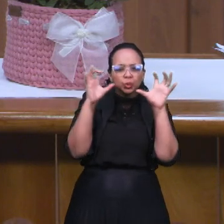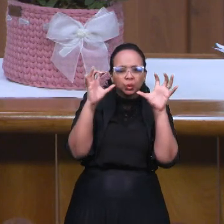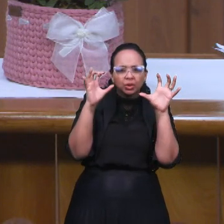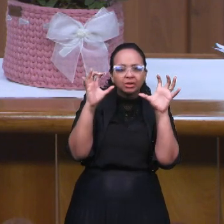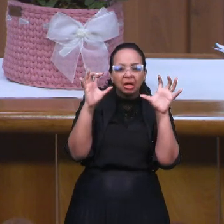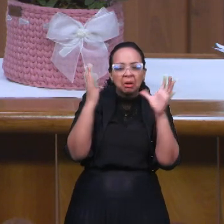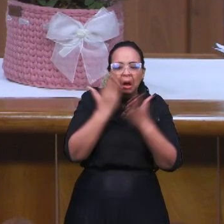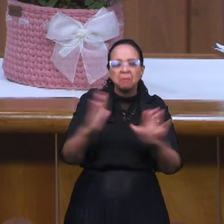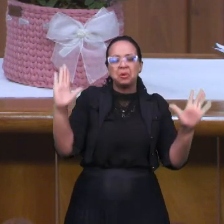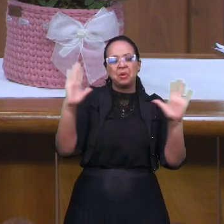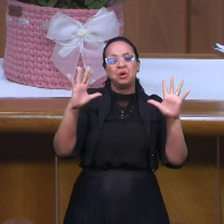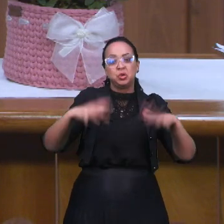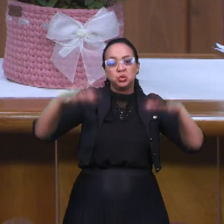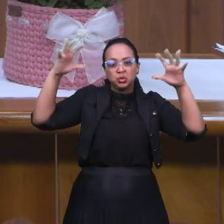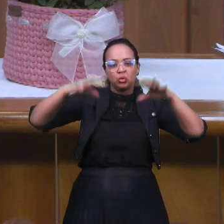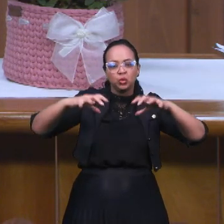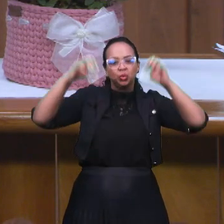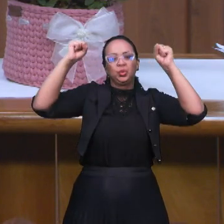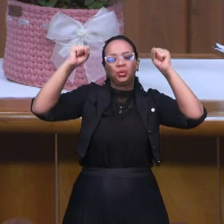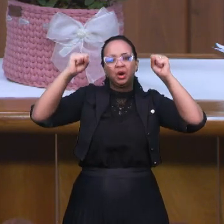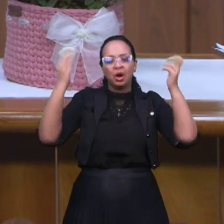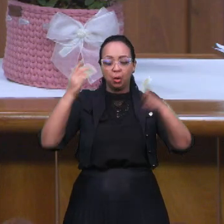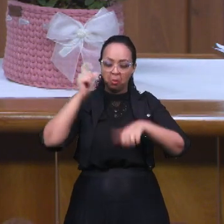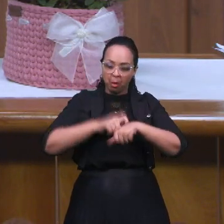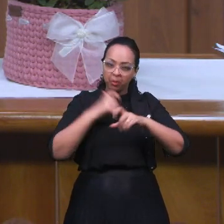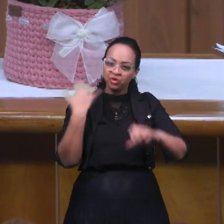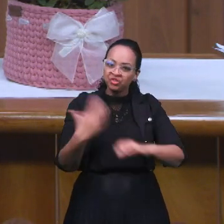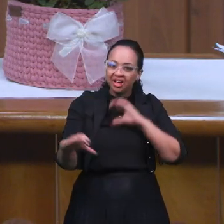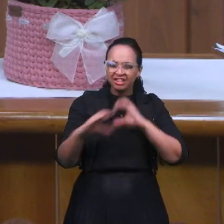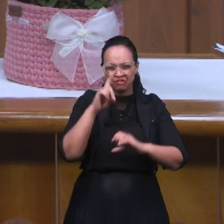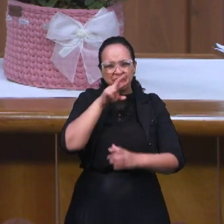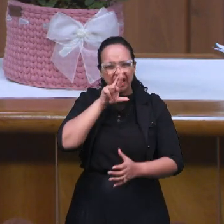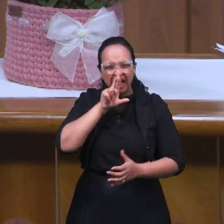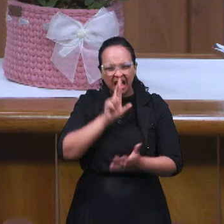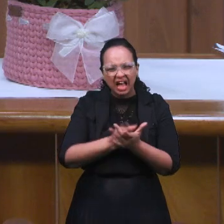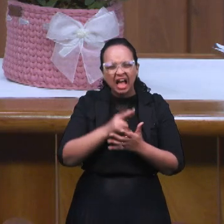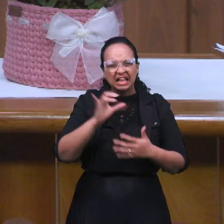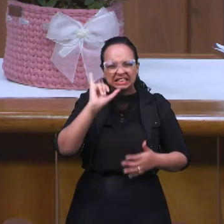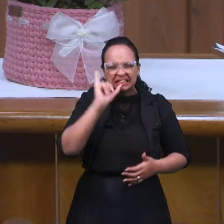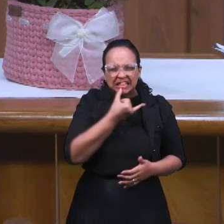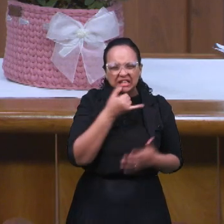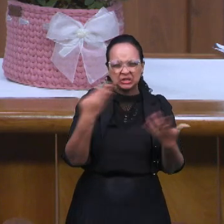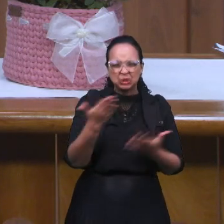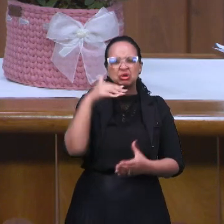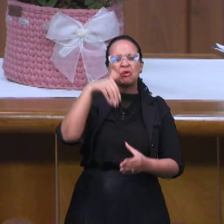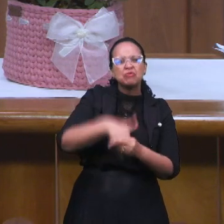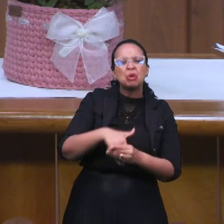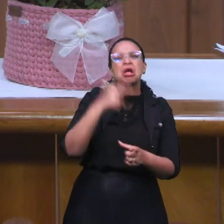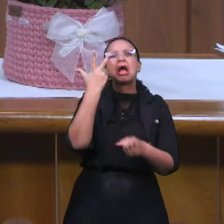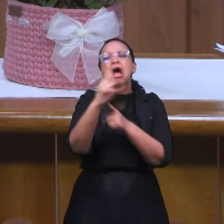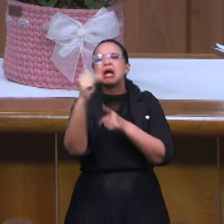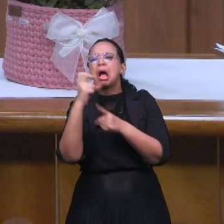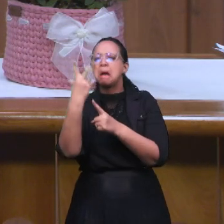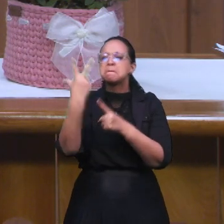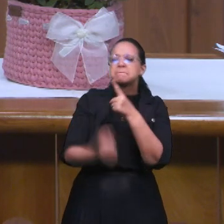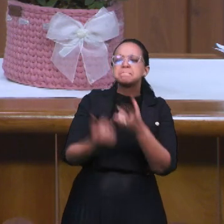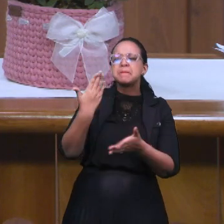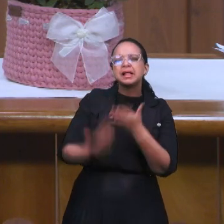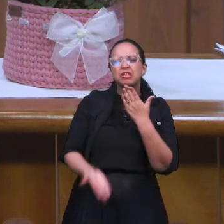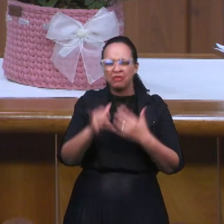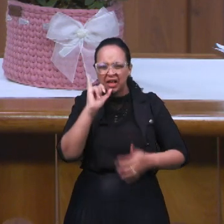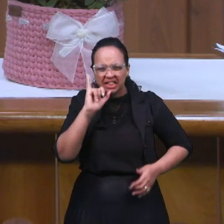de cantar, vai glorificar, você vai ficar triste hoje com o resultado de eleição, se ganhou, se perdeu. Olha